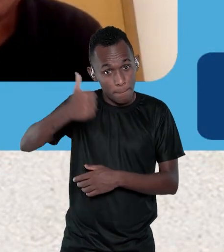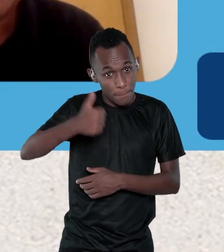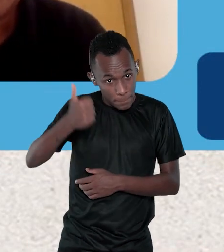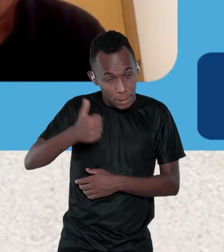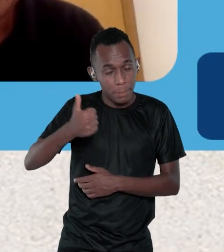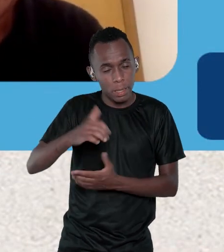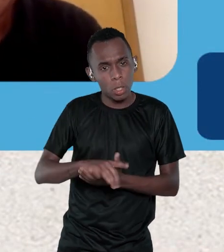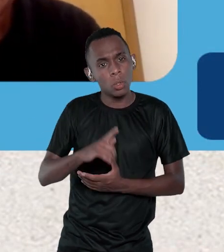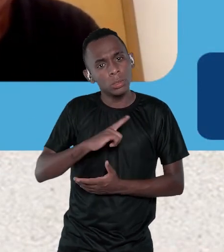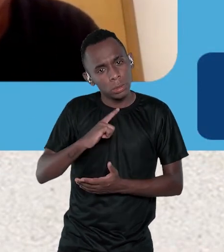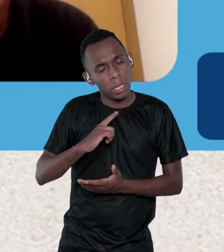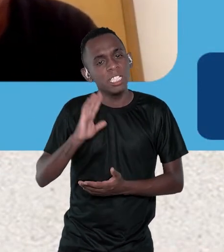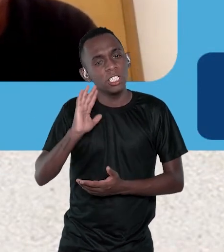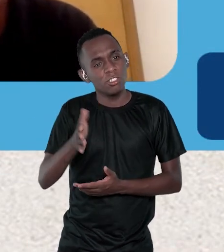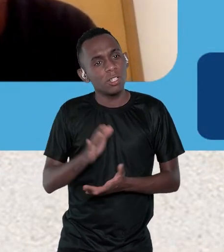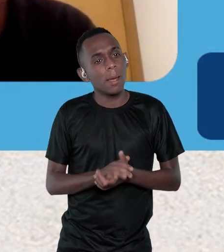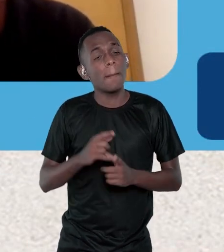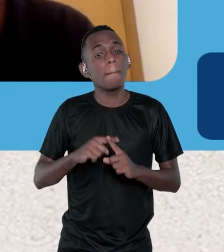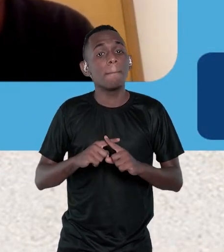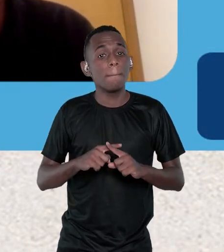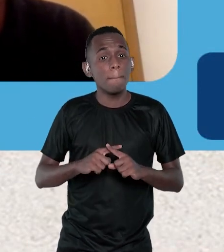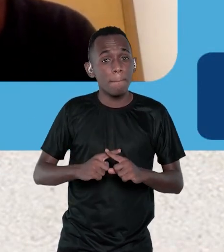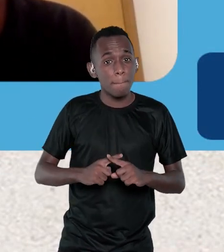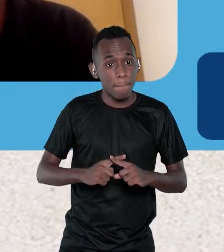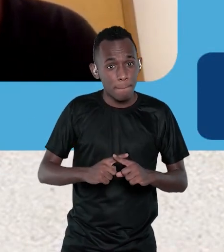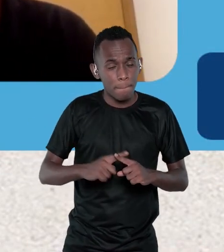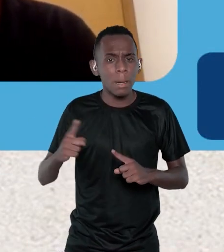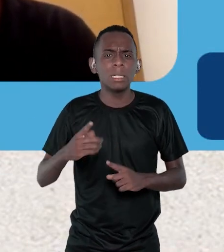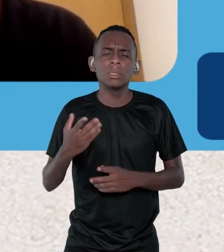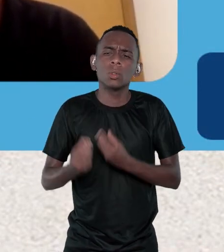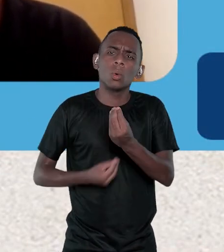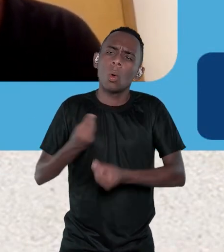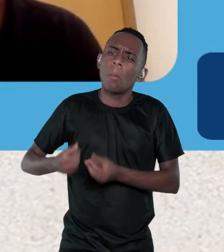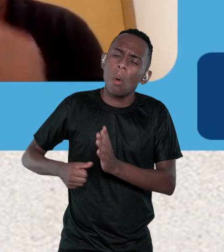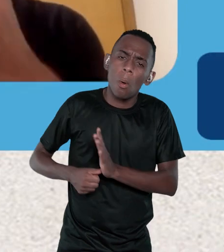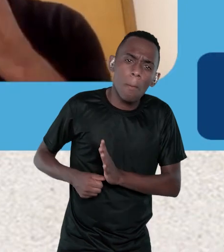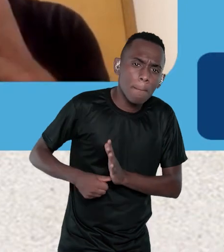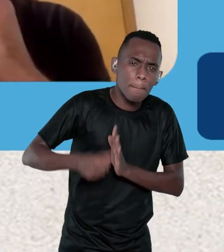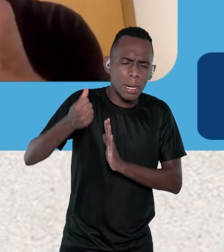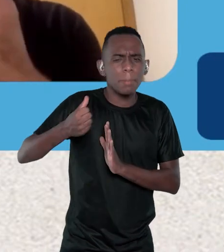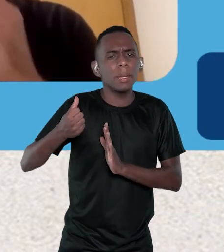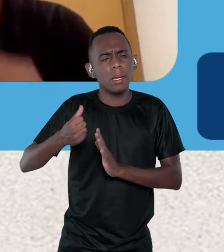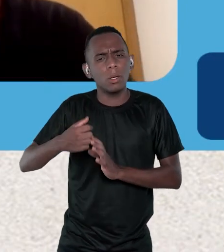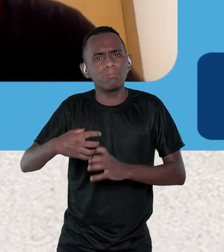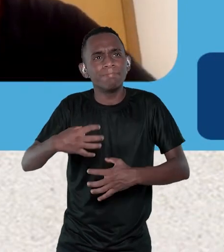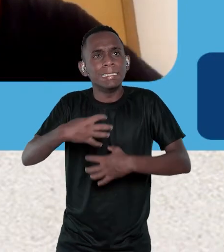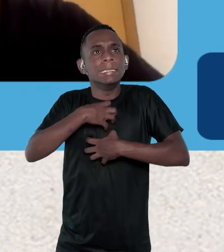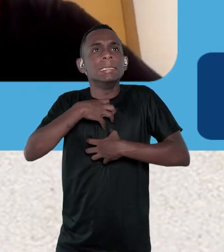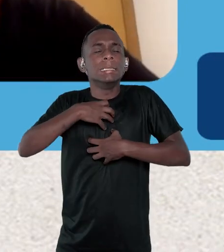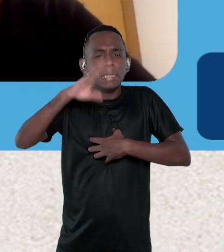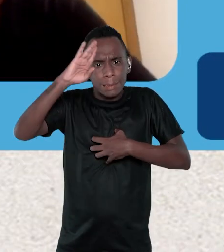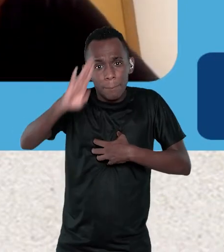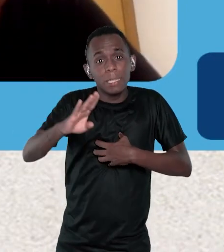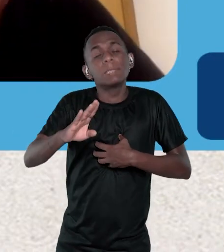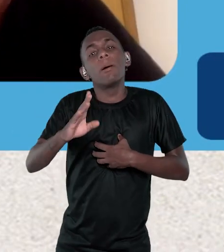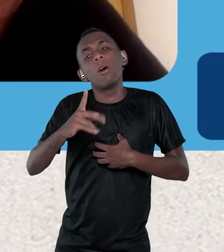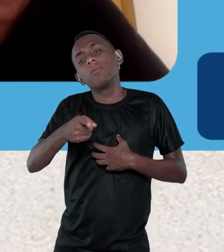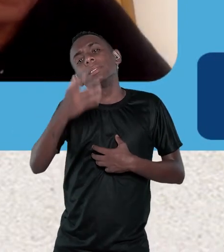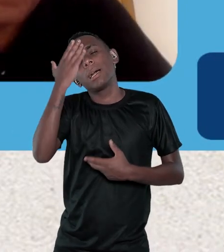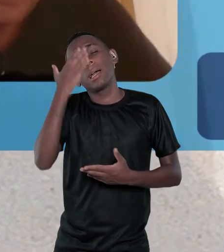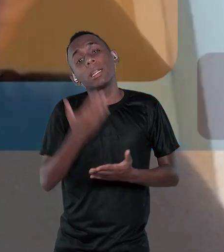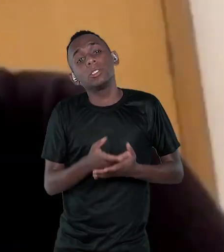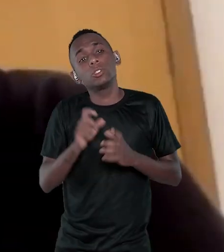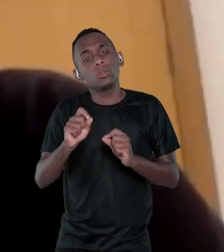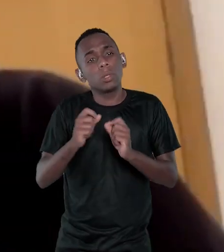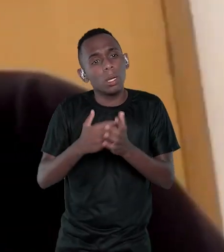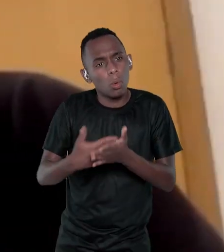poema publicado no suplemento literário para ler para a gente, né? Mas é esse que é o primeiro poema assim, mais